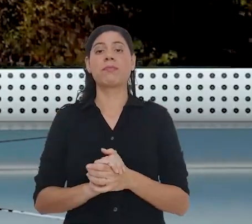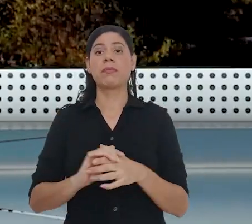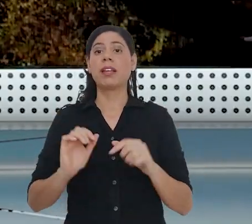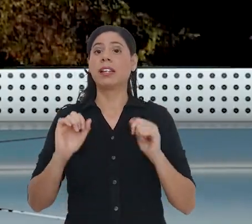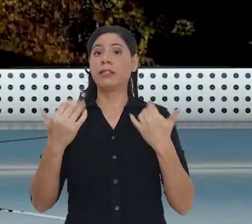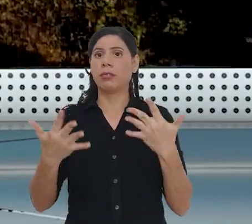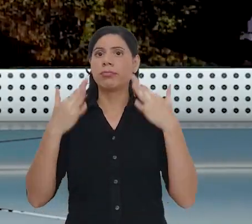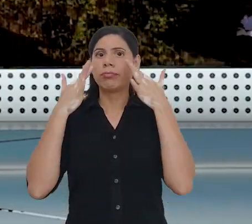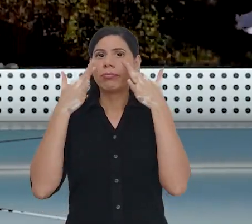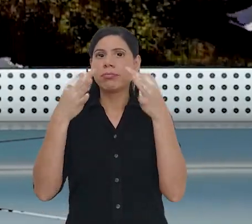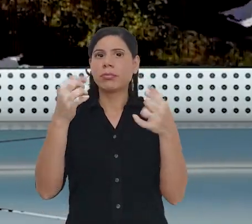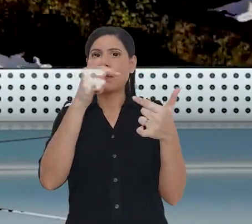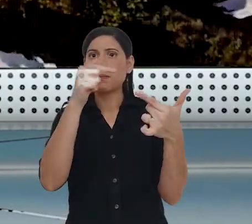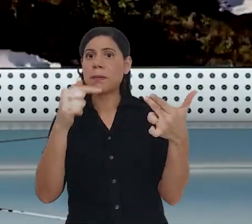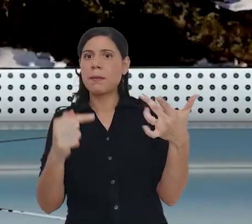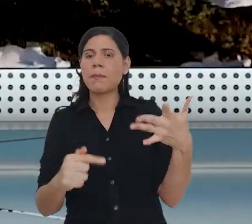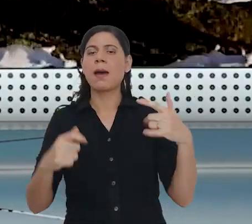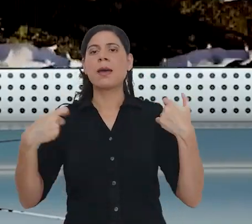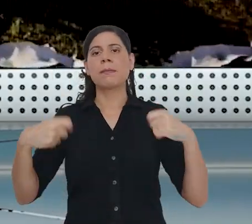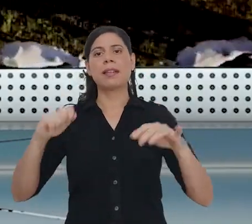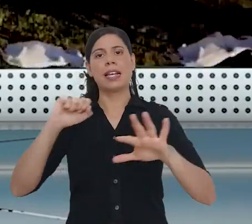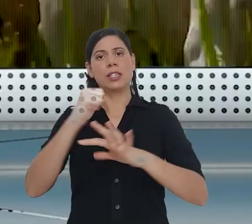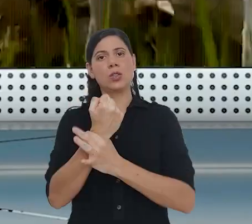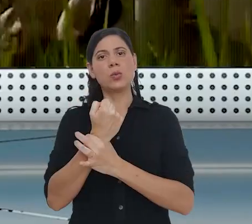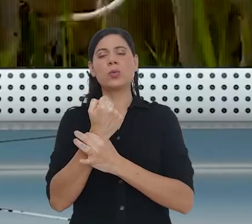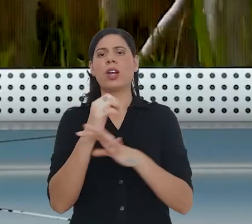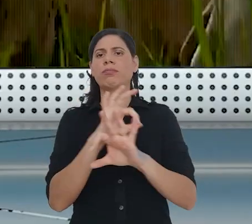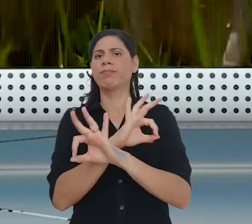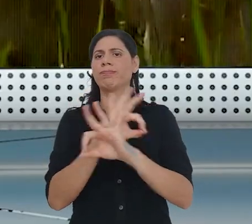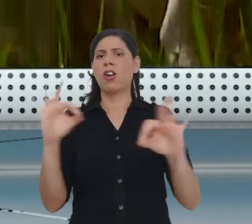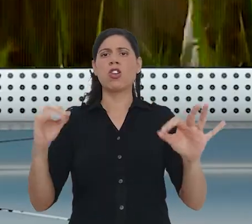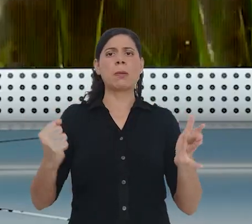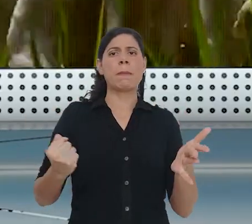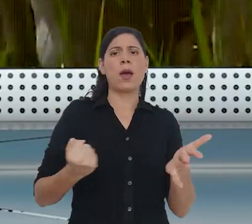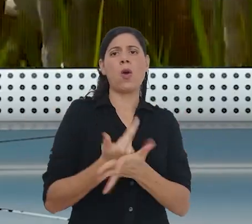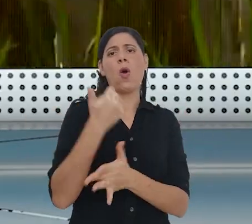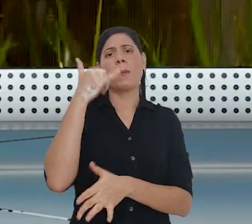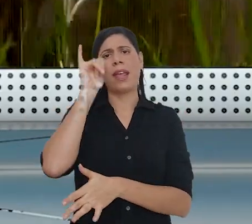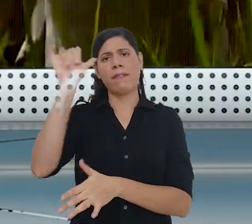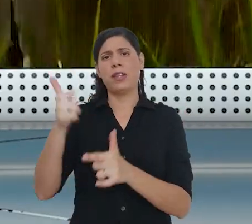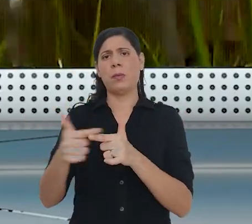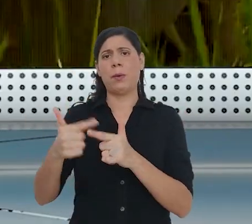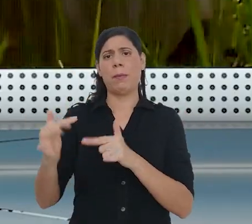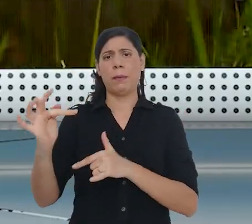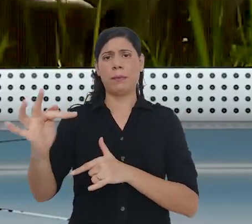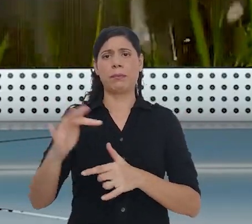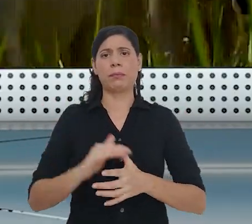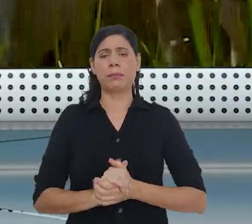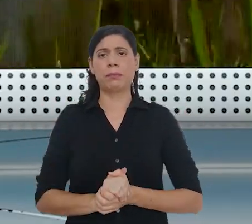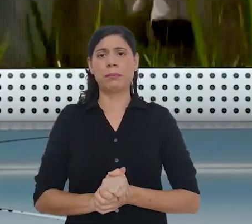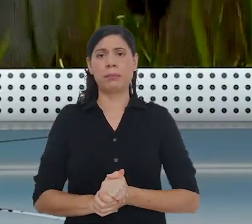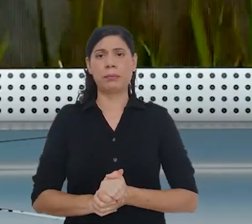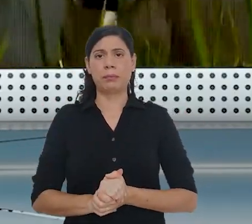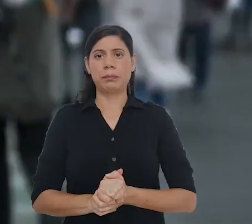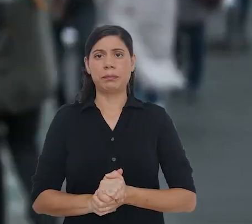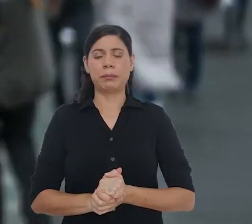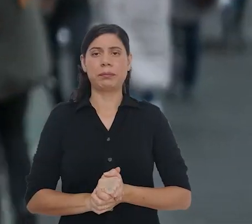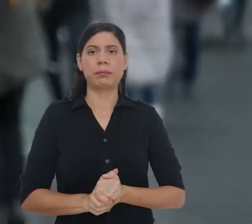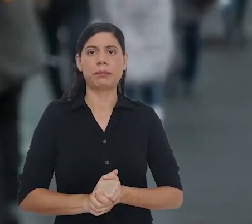leilão. Seguir esses cuidados pode garantir que você feche ótimos negócios e evite problemas